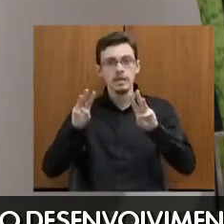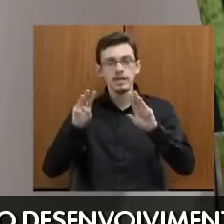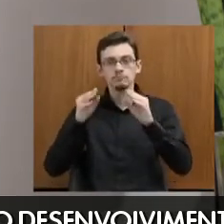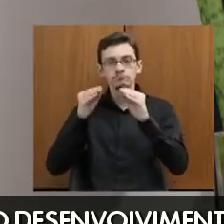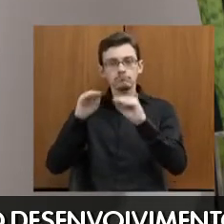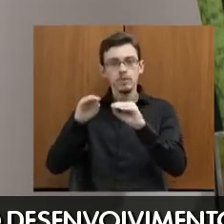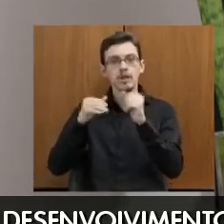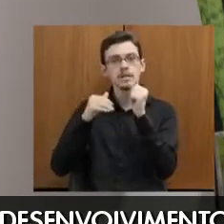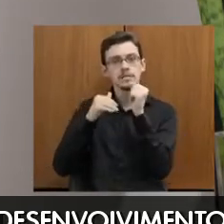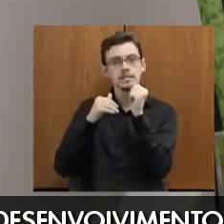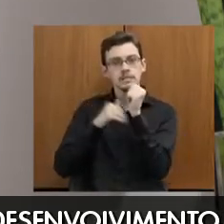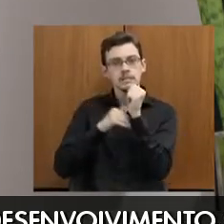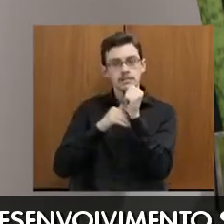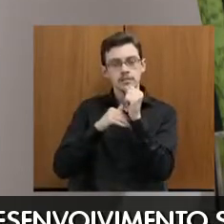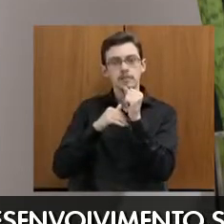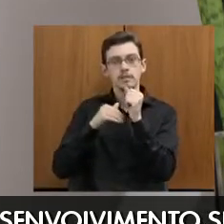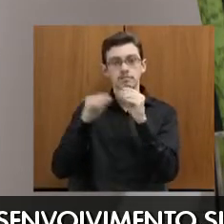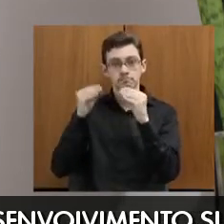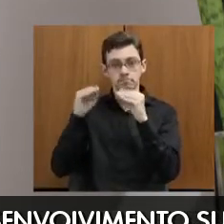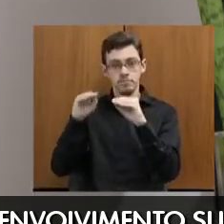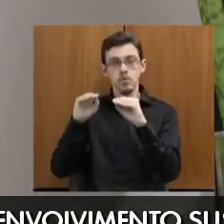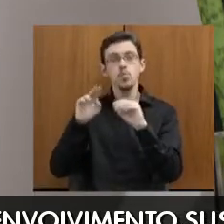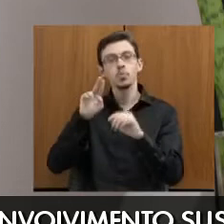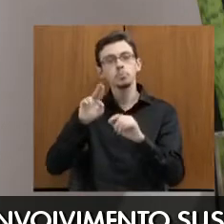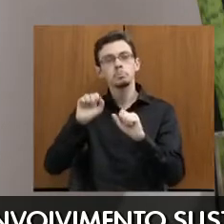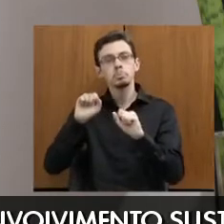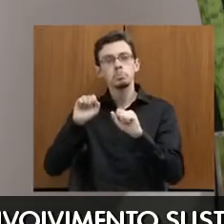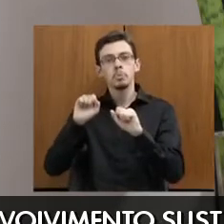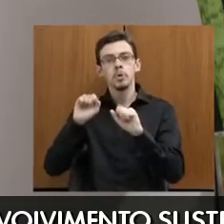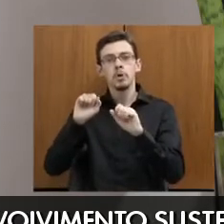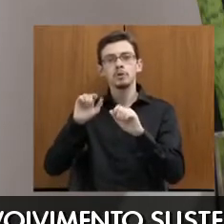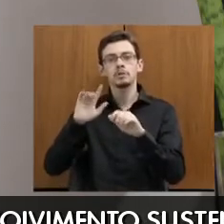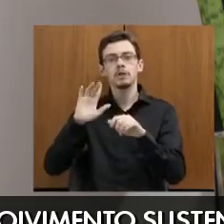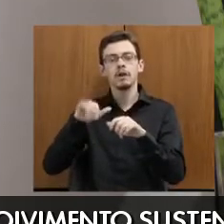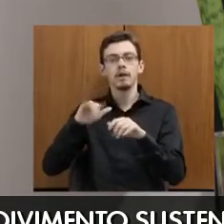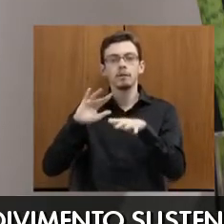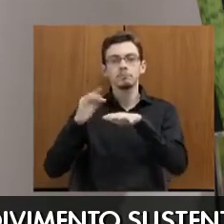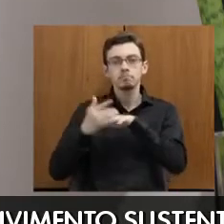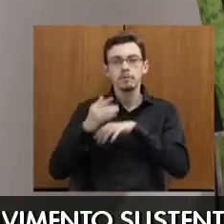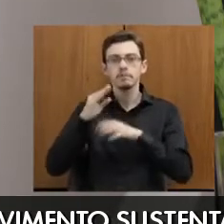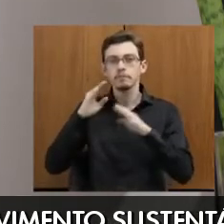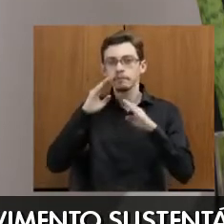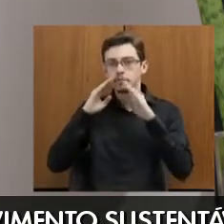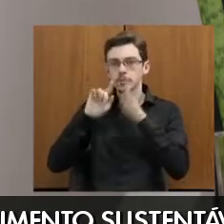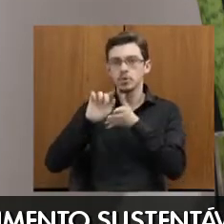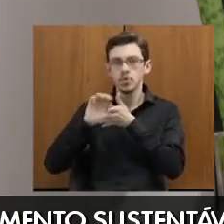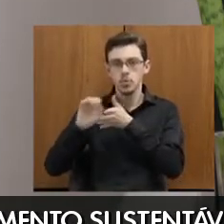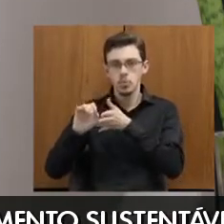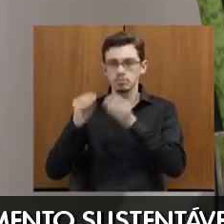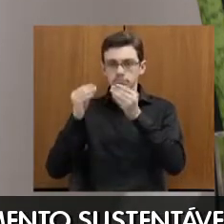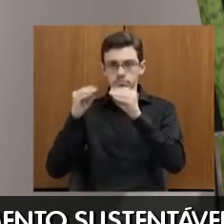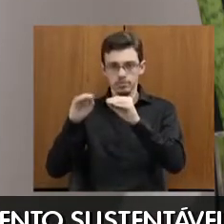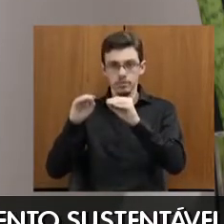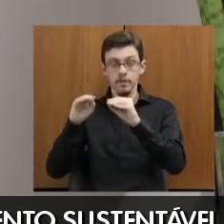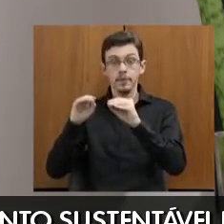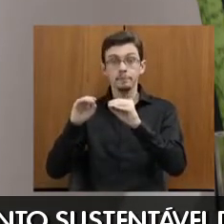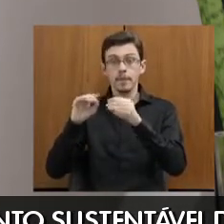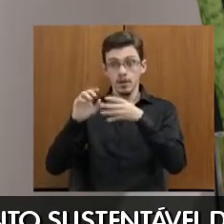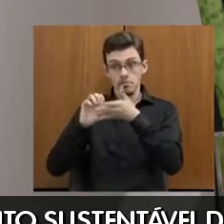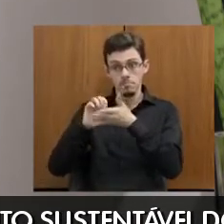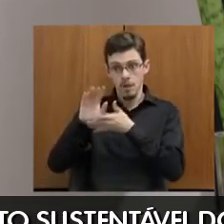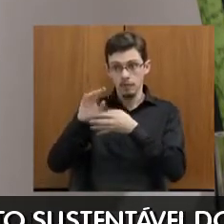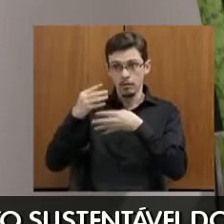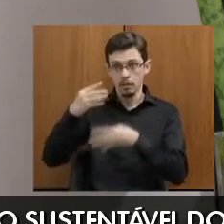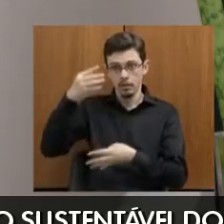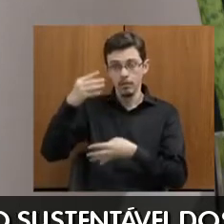o que pode ser feito também por meio de Contas do Facebook ou do Google as perguntas serão encaminhadas à coordenação da